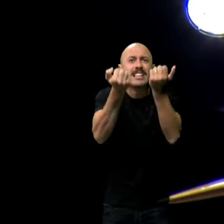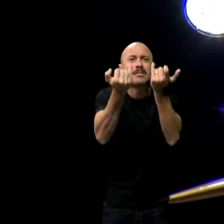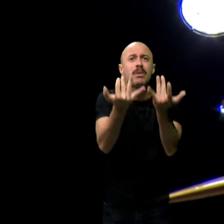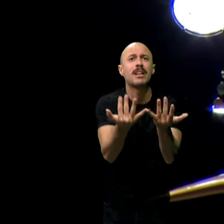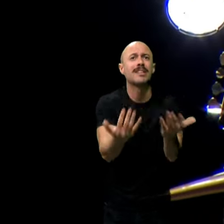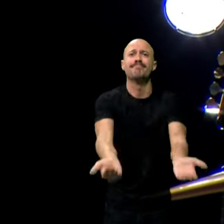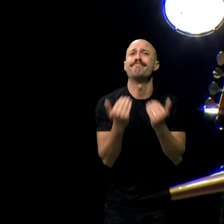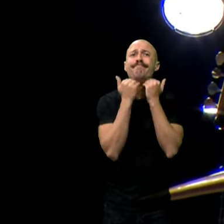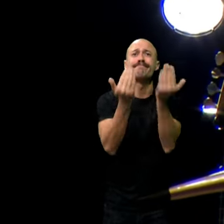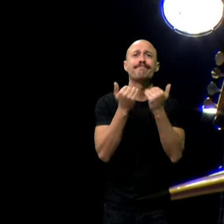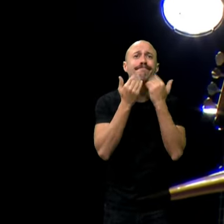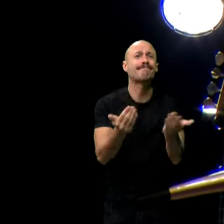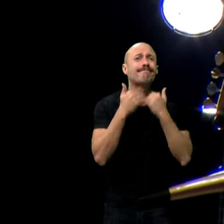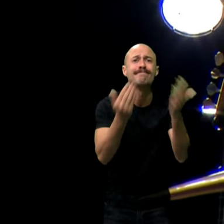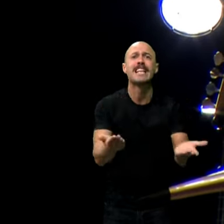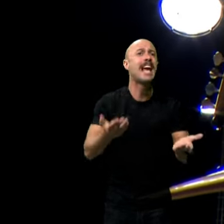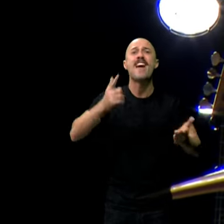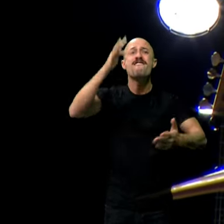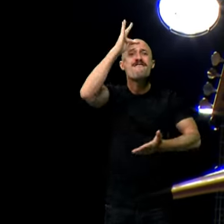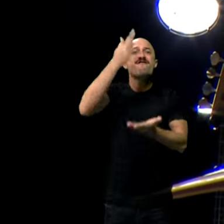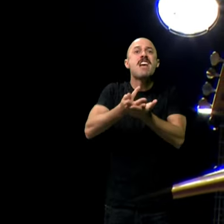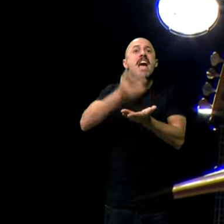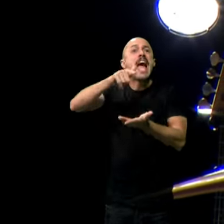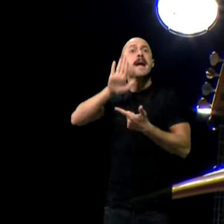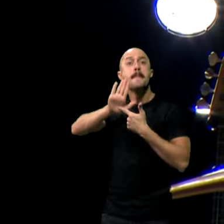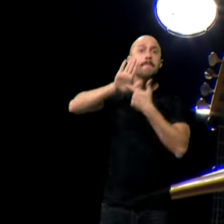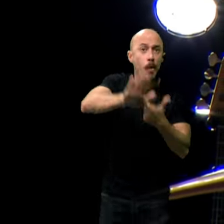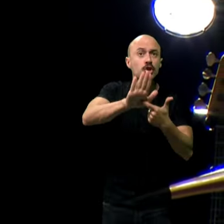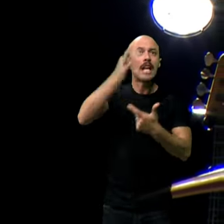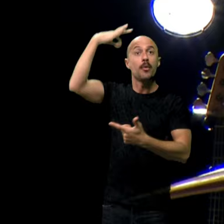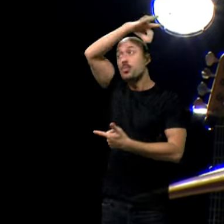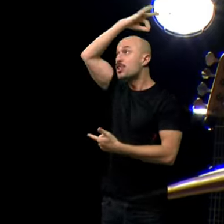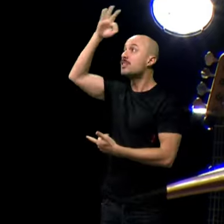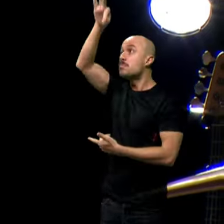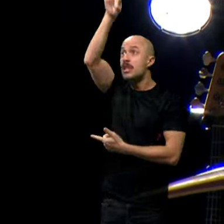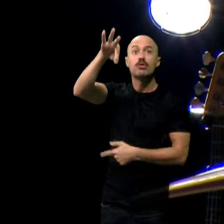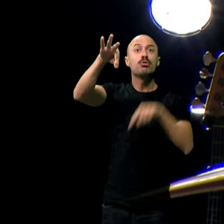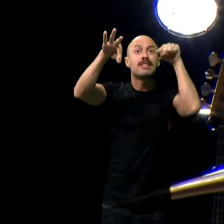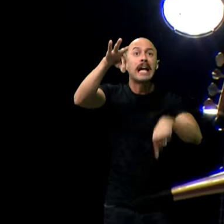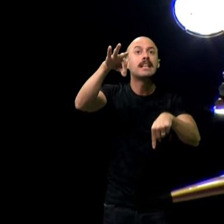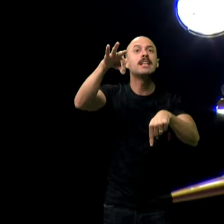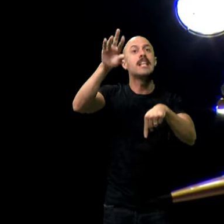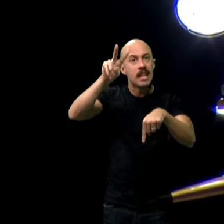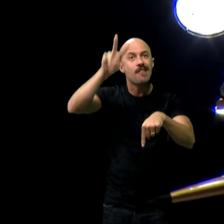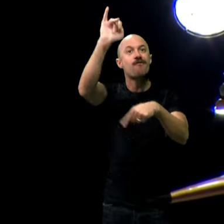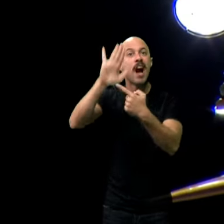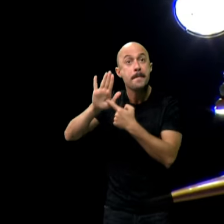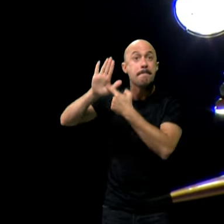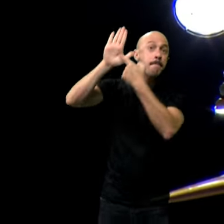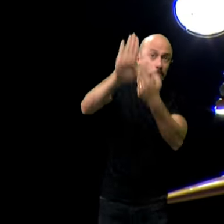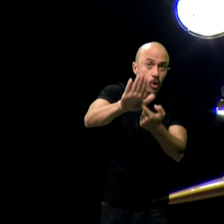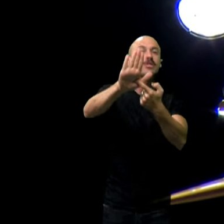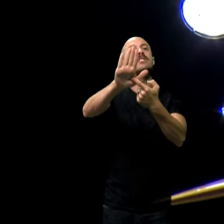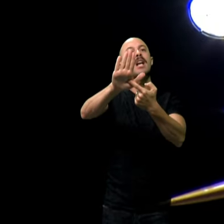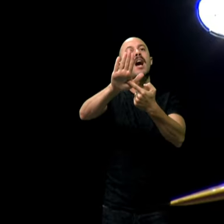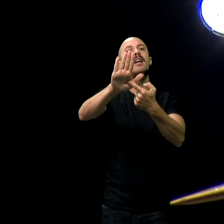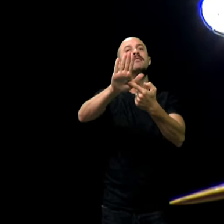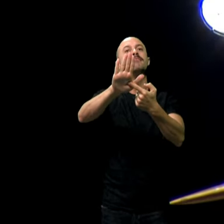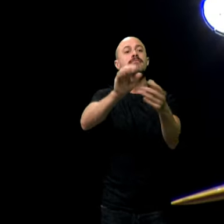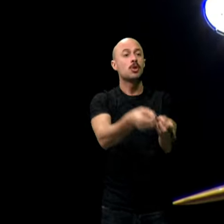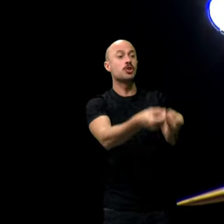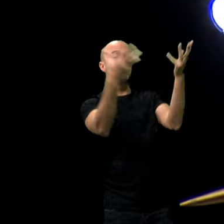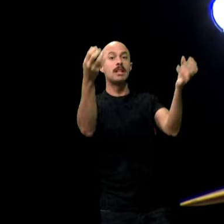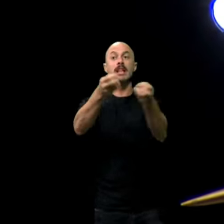aqui. Vou falar de novo. O espírito de demonstração está aqui. Porque Jesus disse: e estas sinais seguirão aqueles que